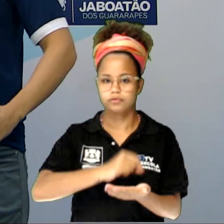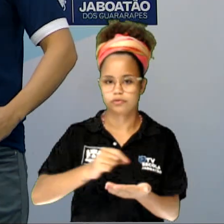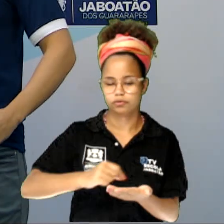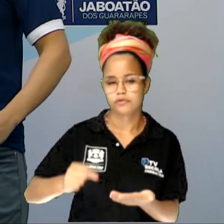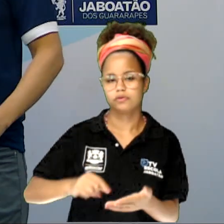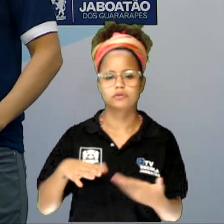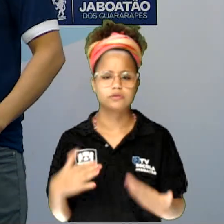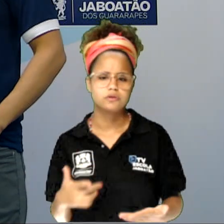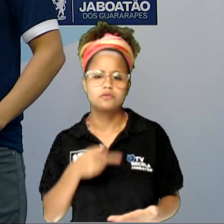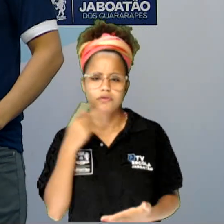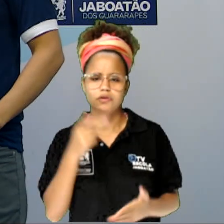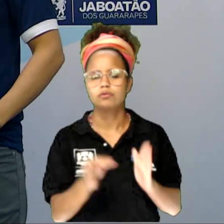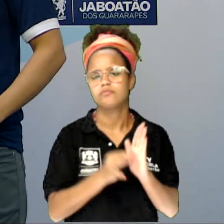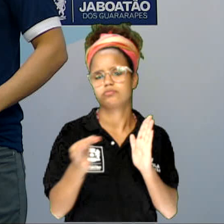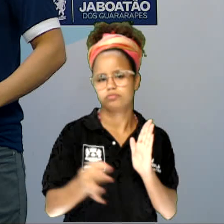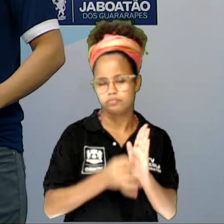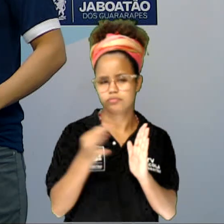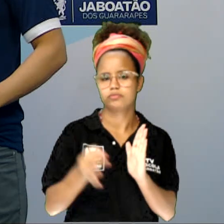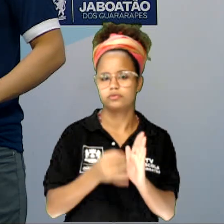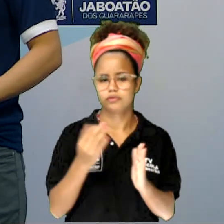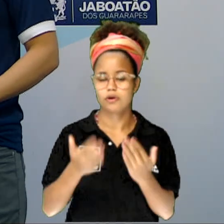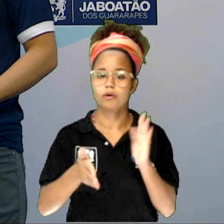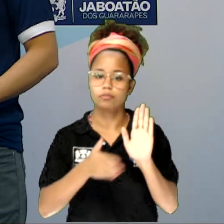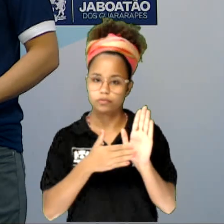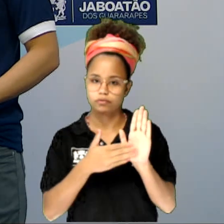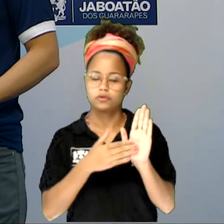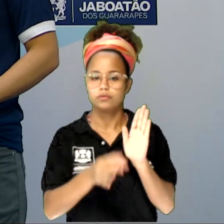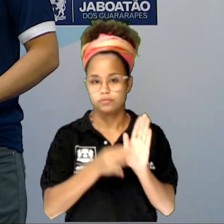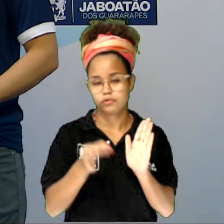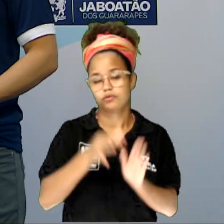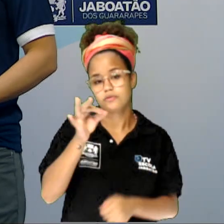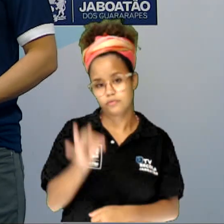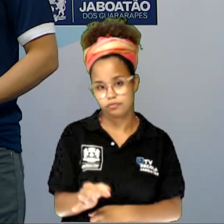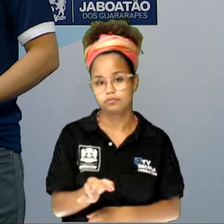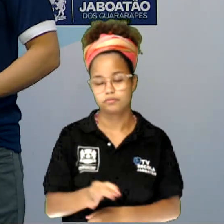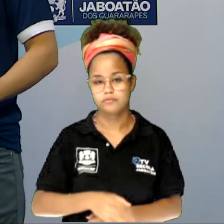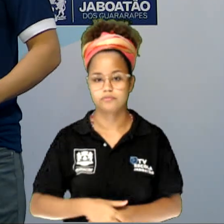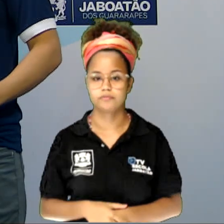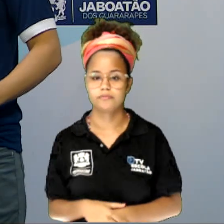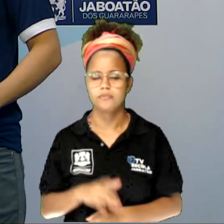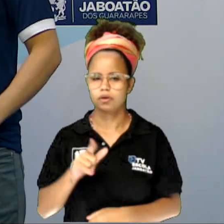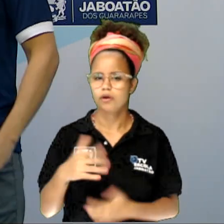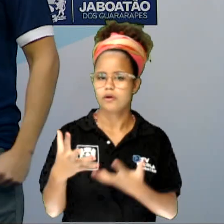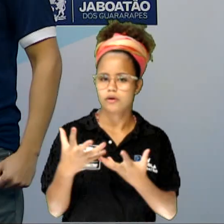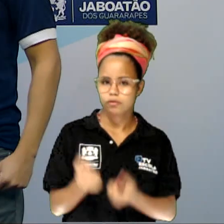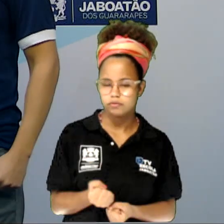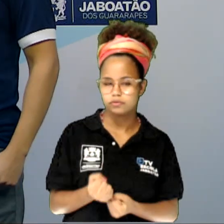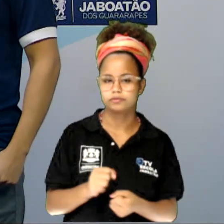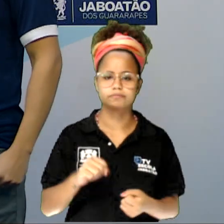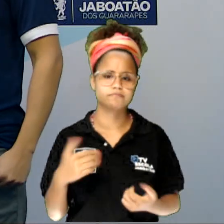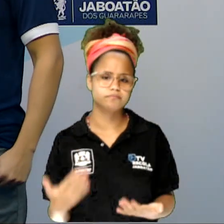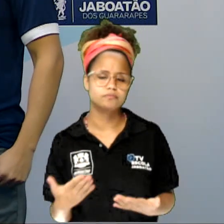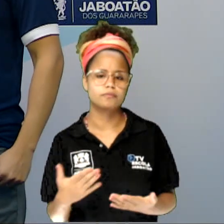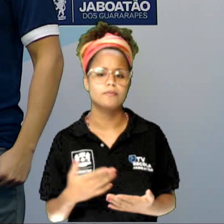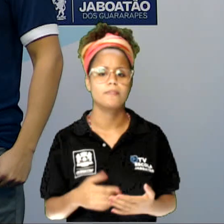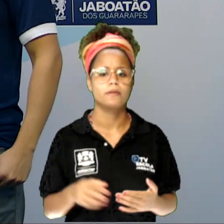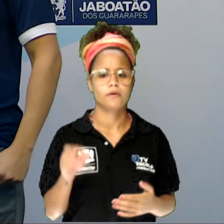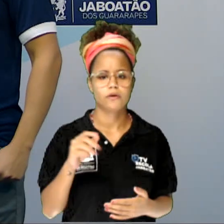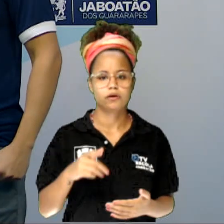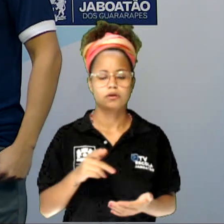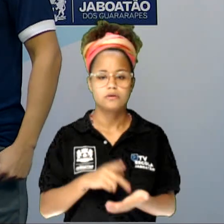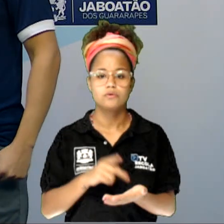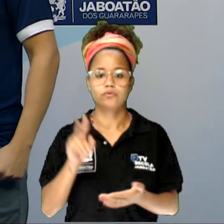dizer a opinião dele, vai usar argumentos para provar que a opinião dele é certa, é aceitável, então realmente ele vai ter que usar uma